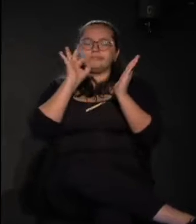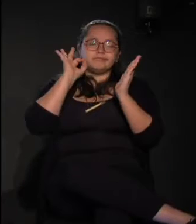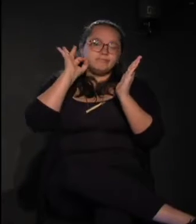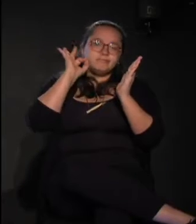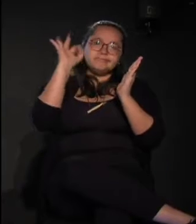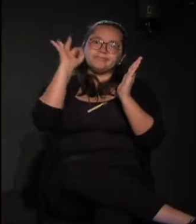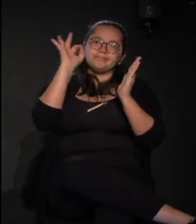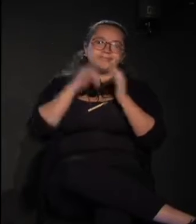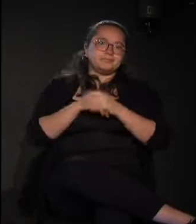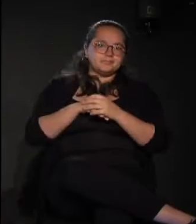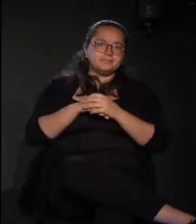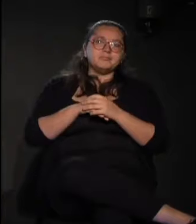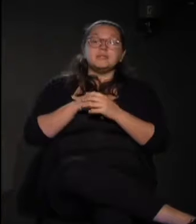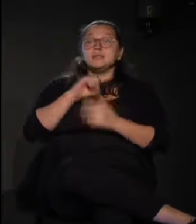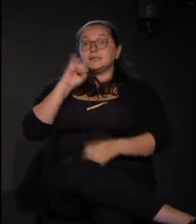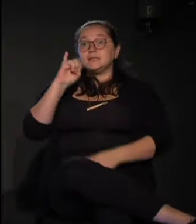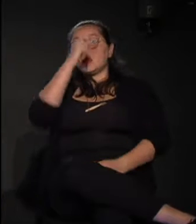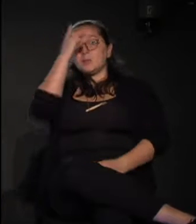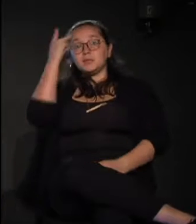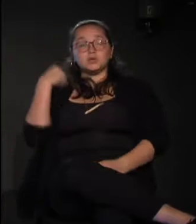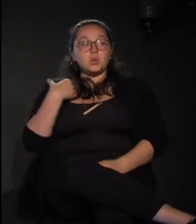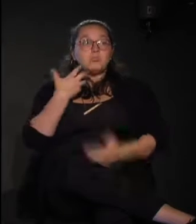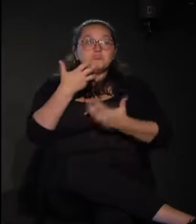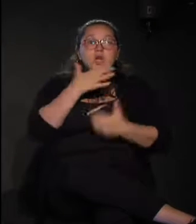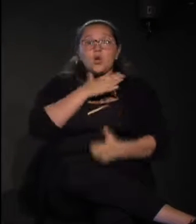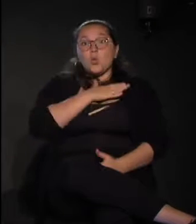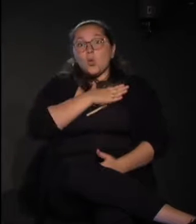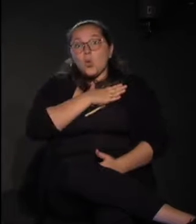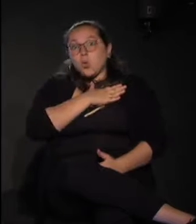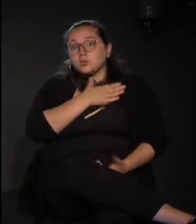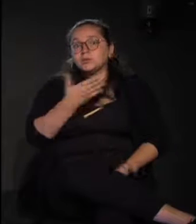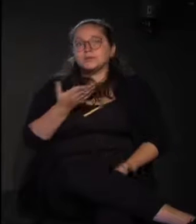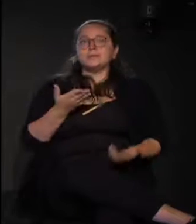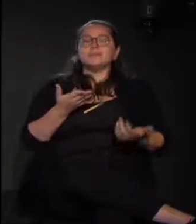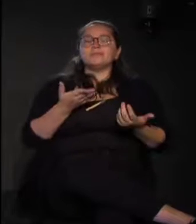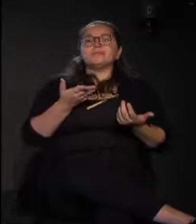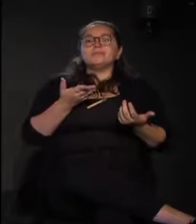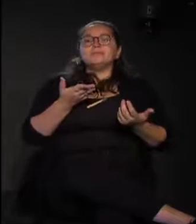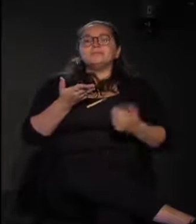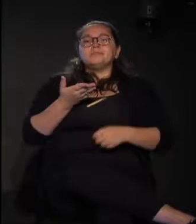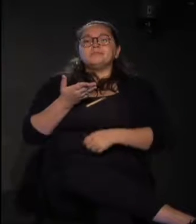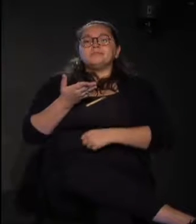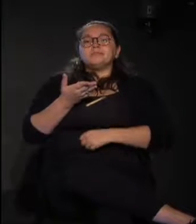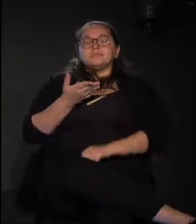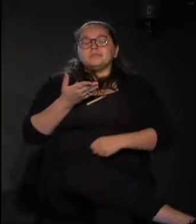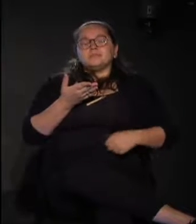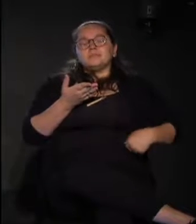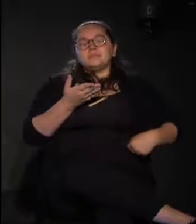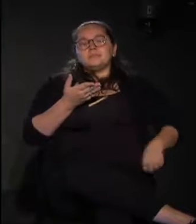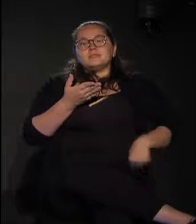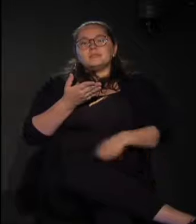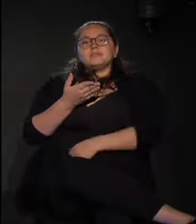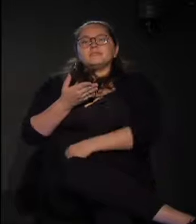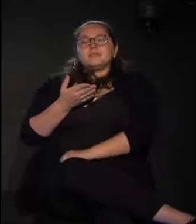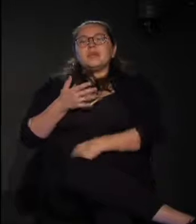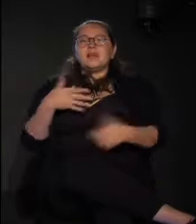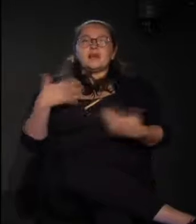quem para quem quer quem quer quem também de alguma forma